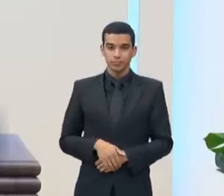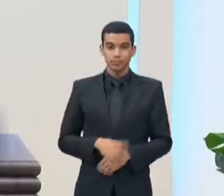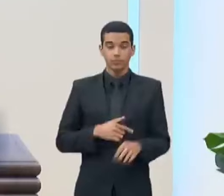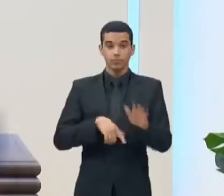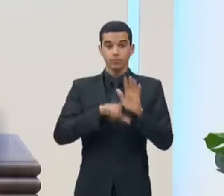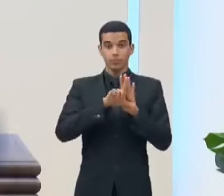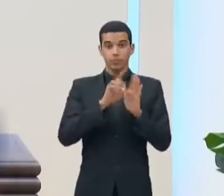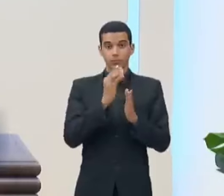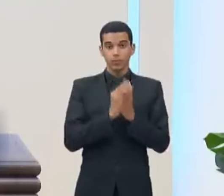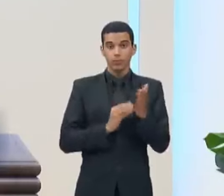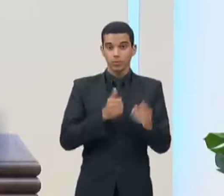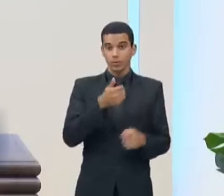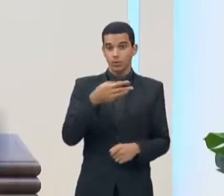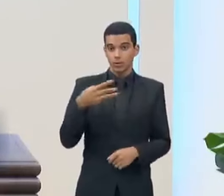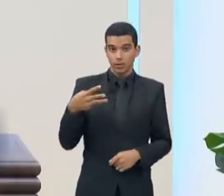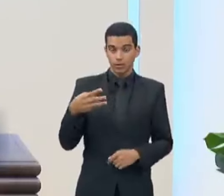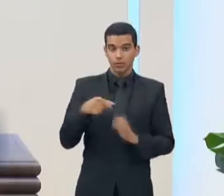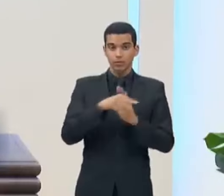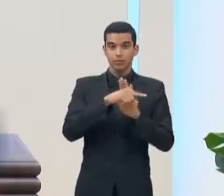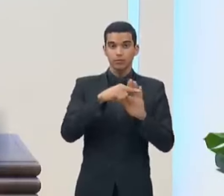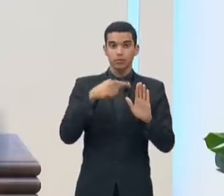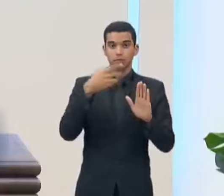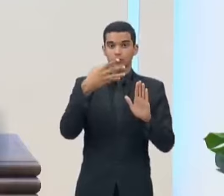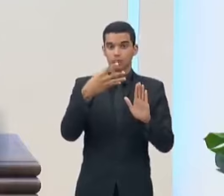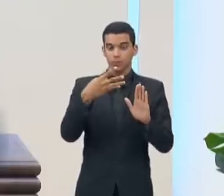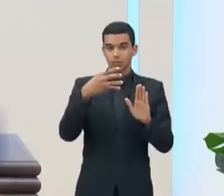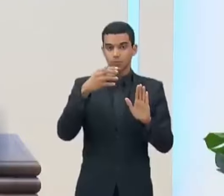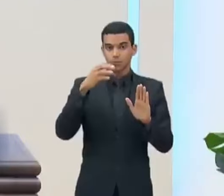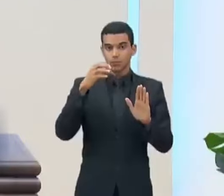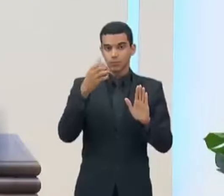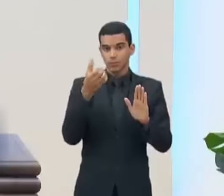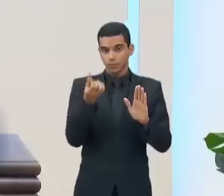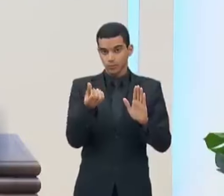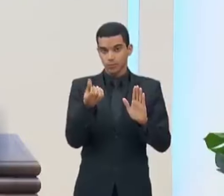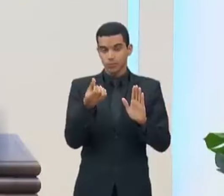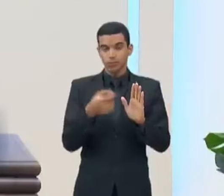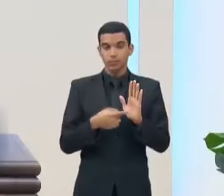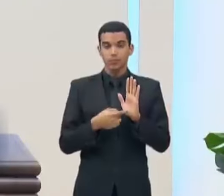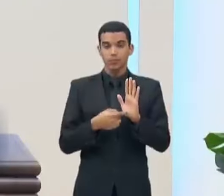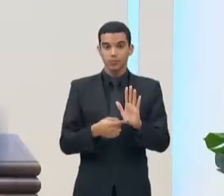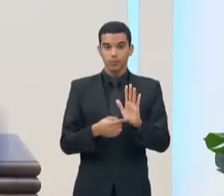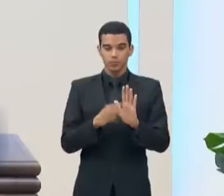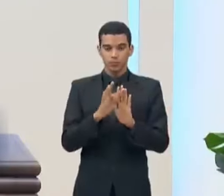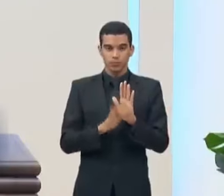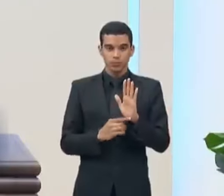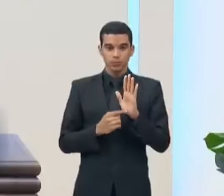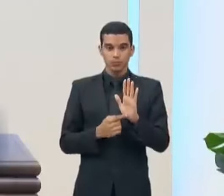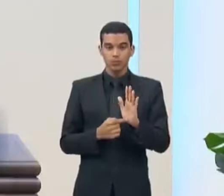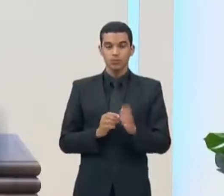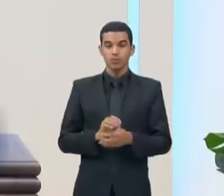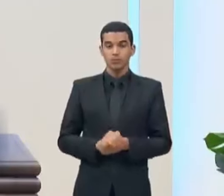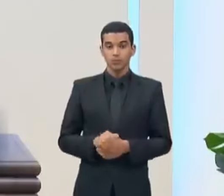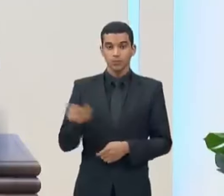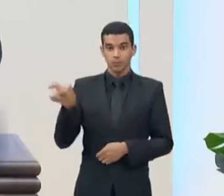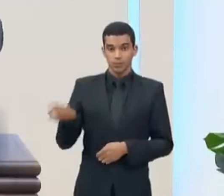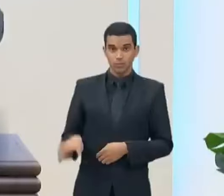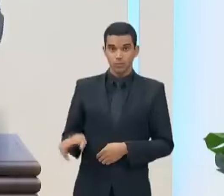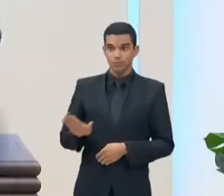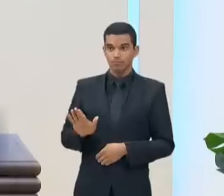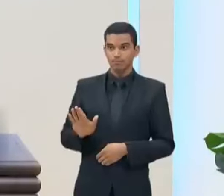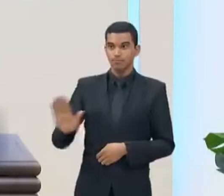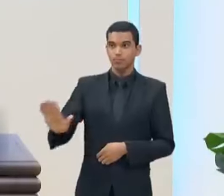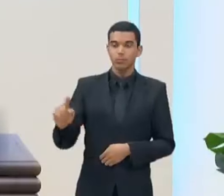Levítico, capítulo 13, versículo 46, quando o texto diz que o homem